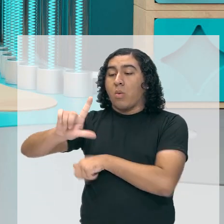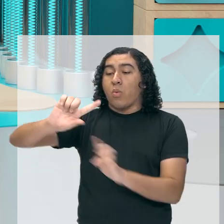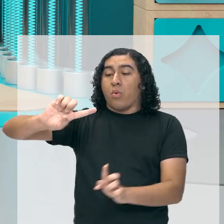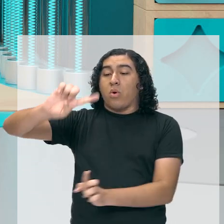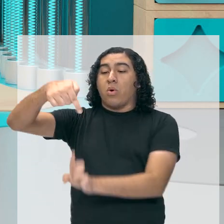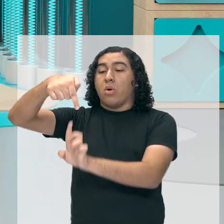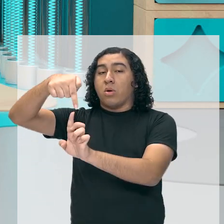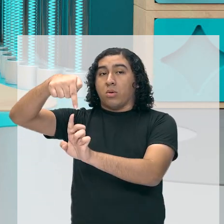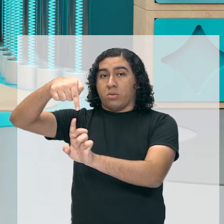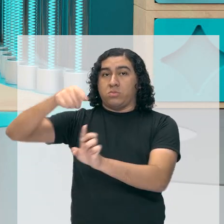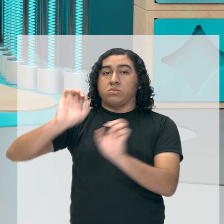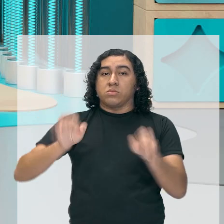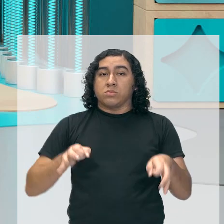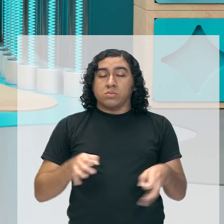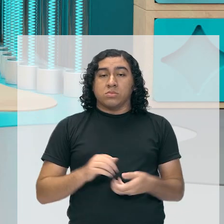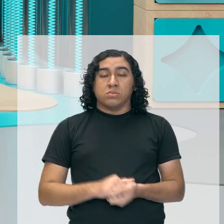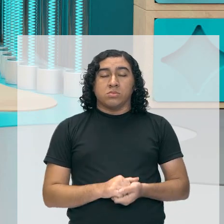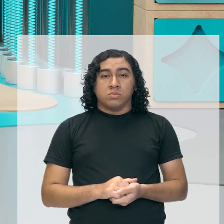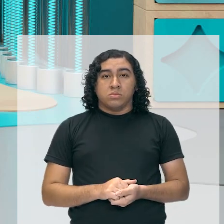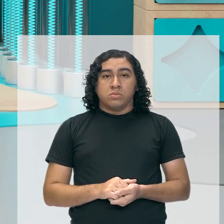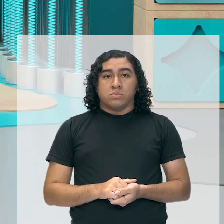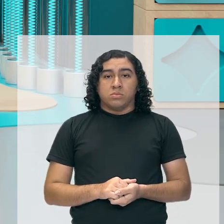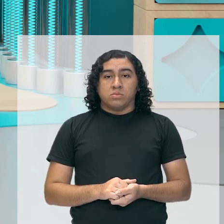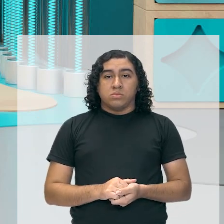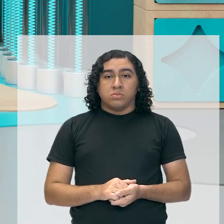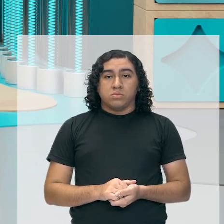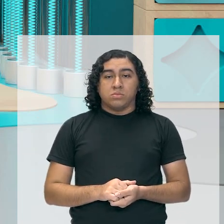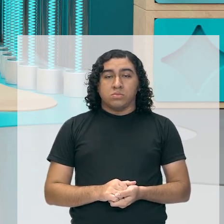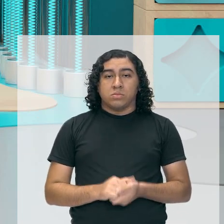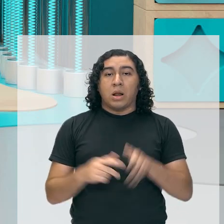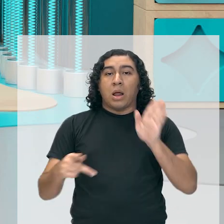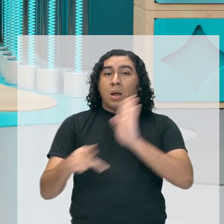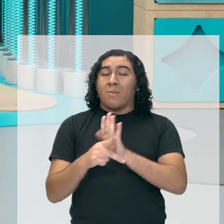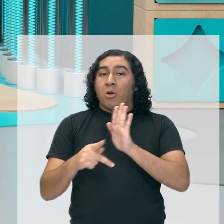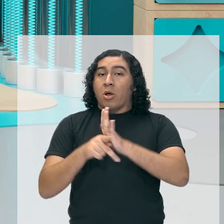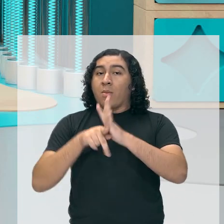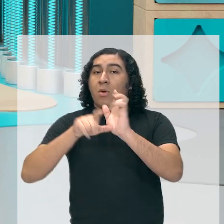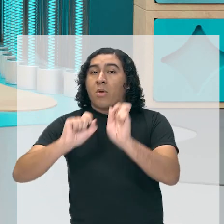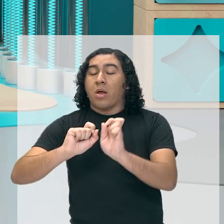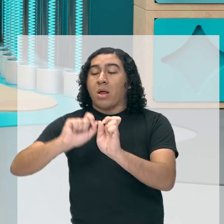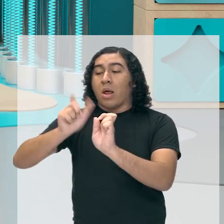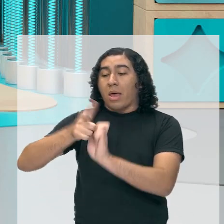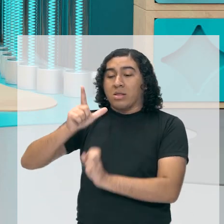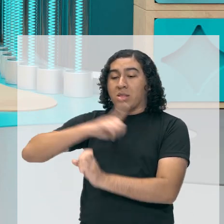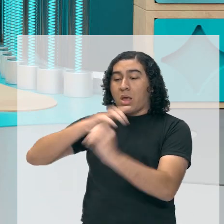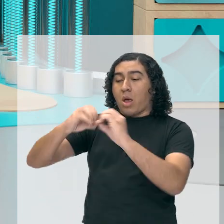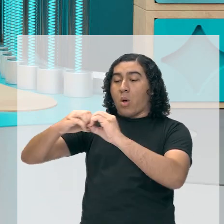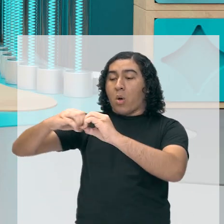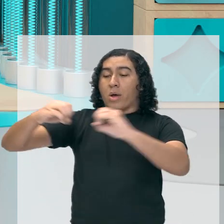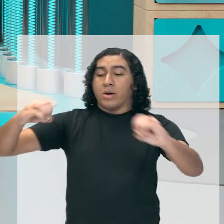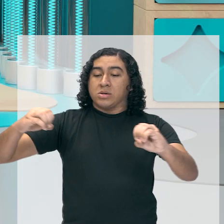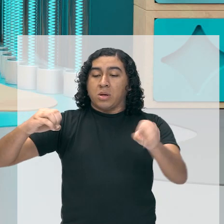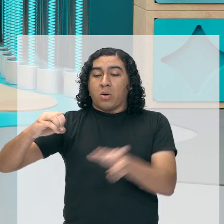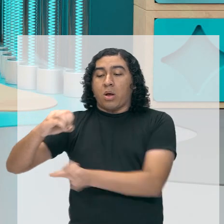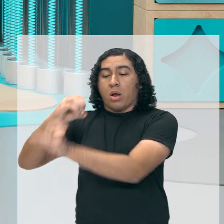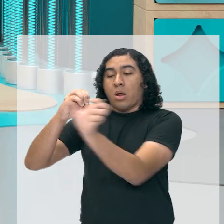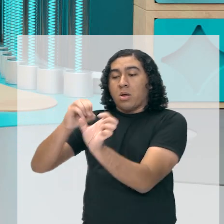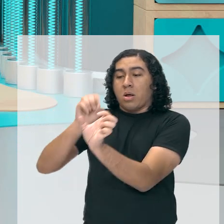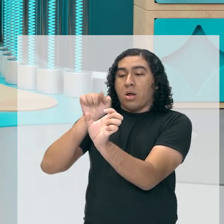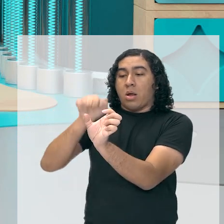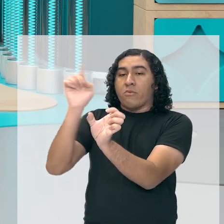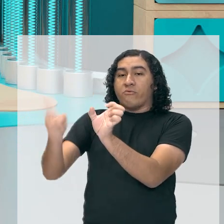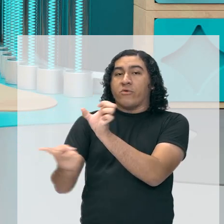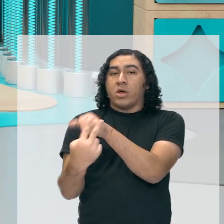ao sintagma verbal, ao predicado da oração, a parte que carrega o verbo,